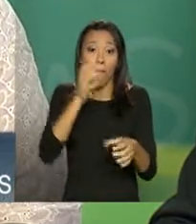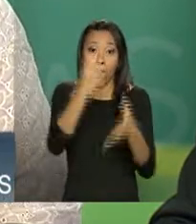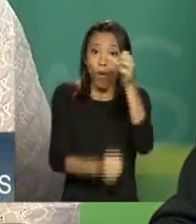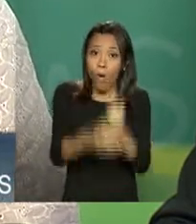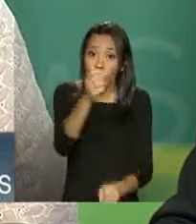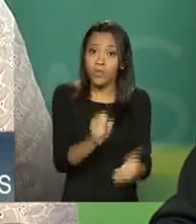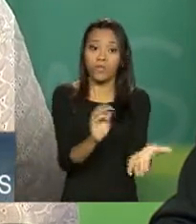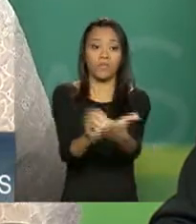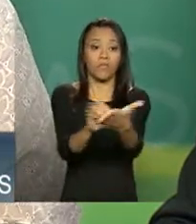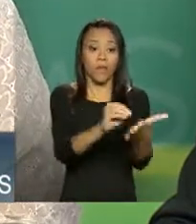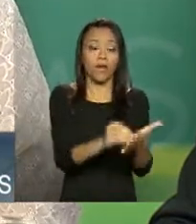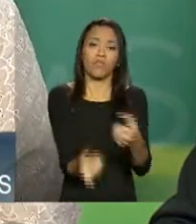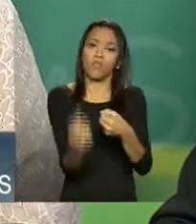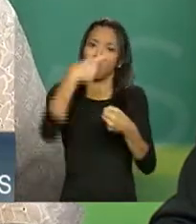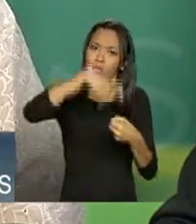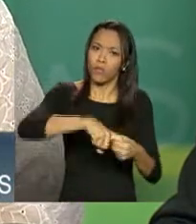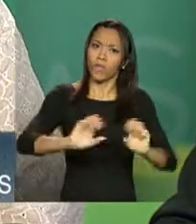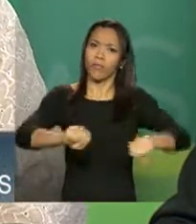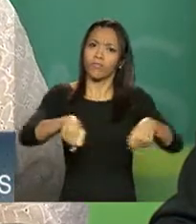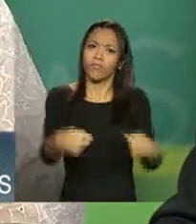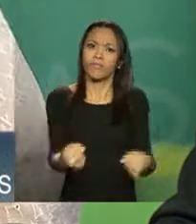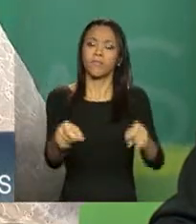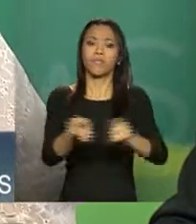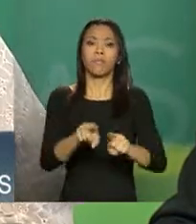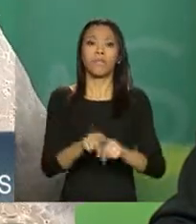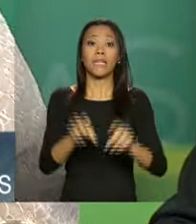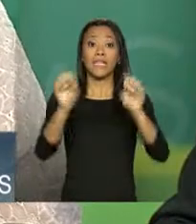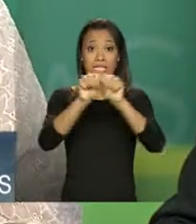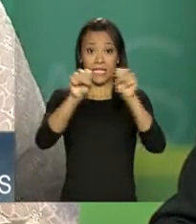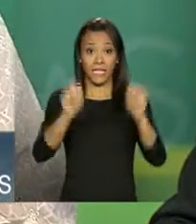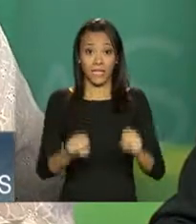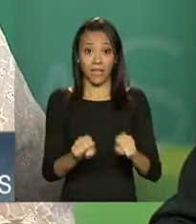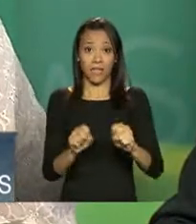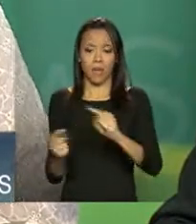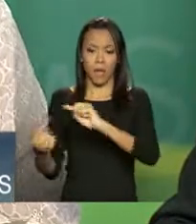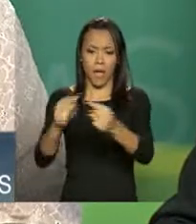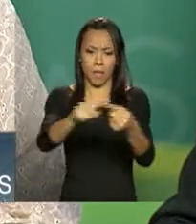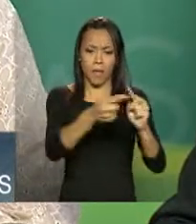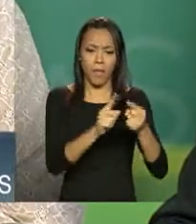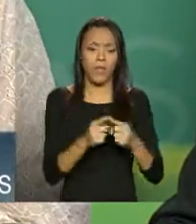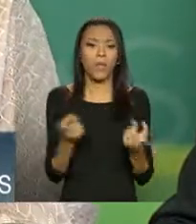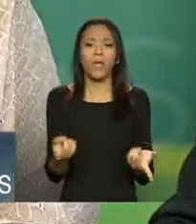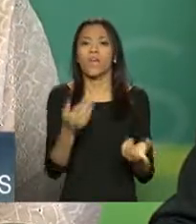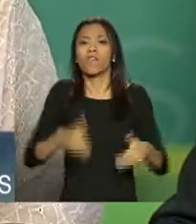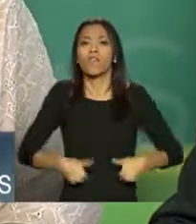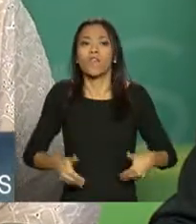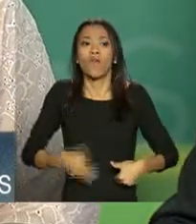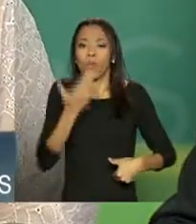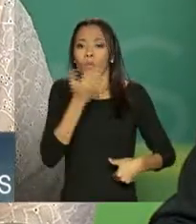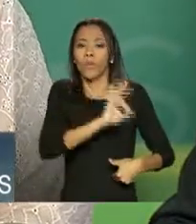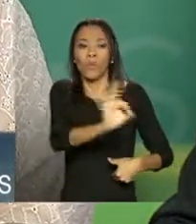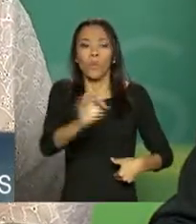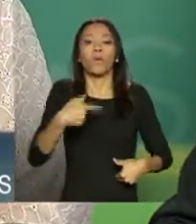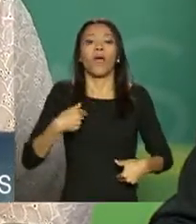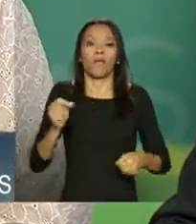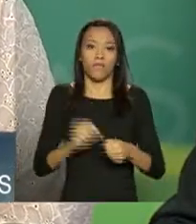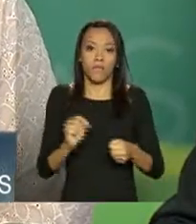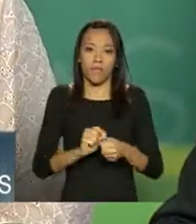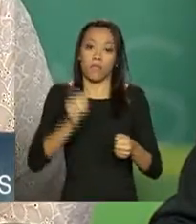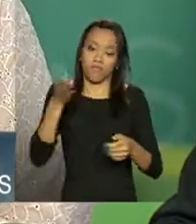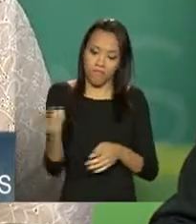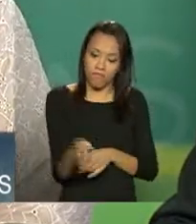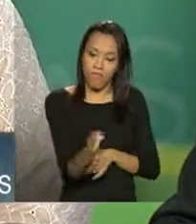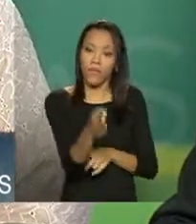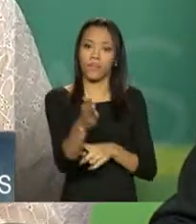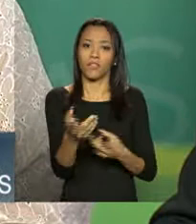destonalização de Poços sistema integrado a produzir peixe para assegurar a renda nos celulares mais pobres sexta-feira eu tava na Bahia com o